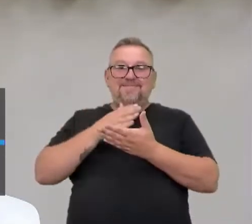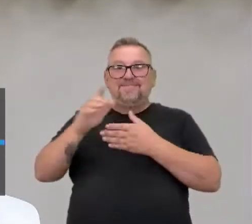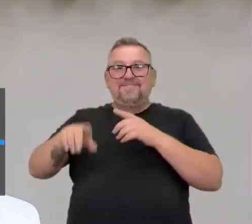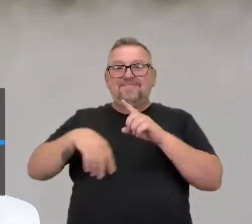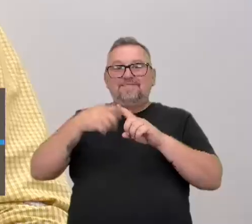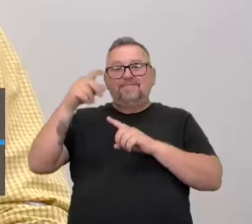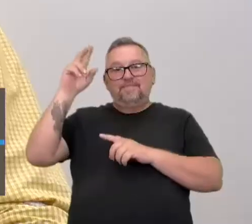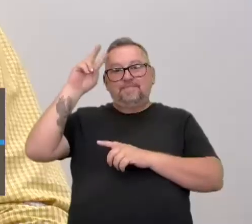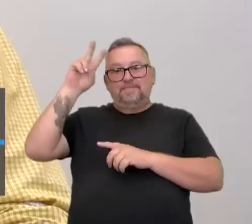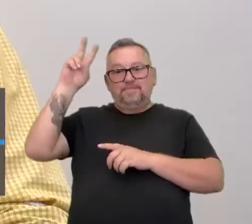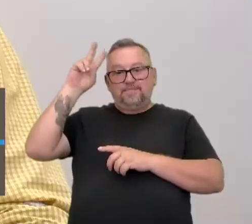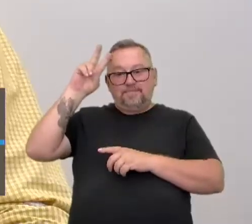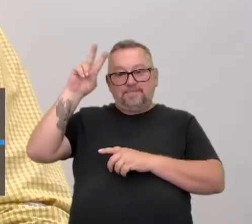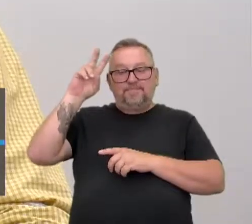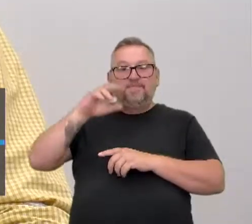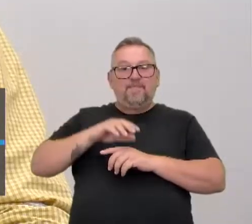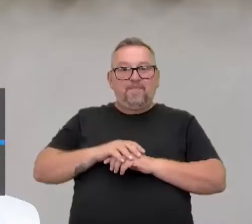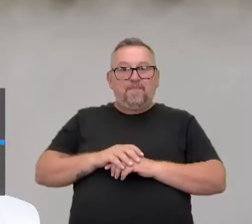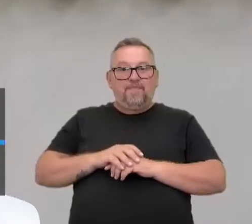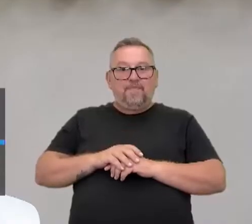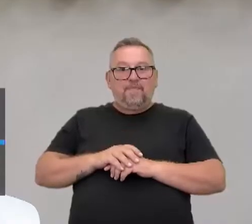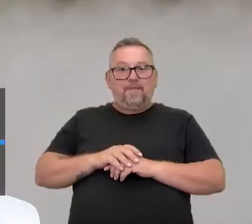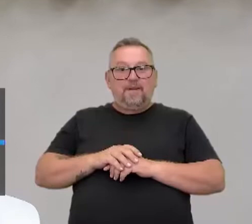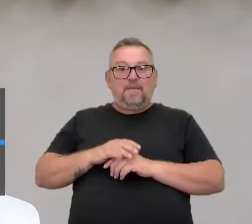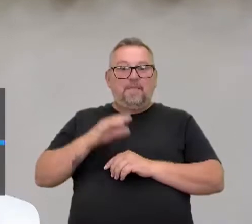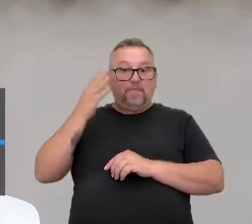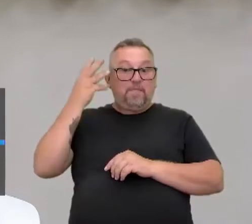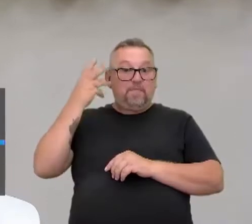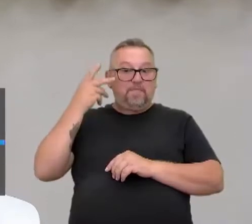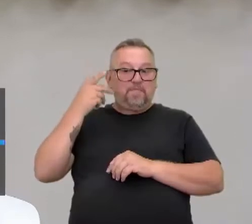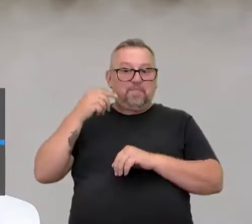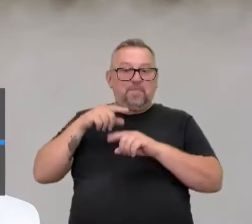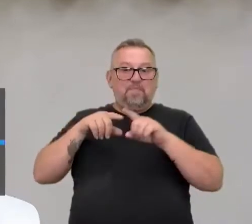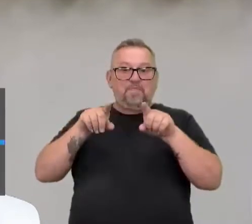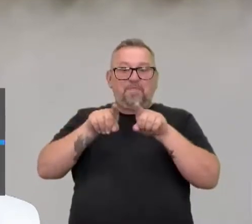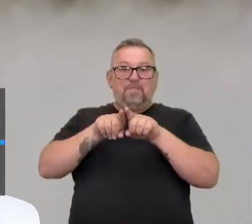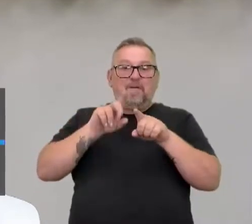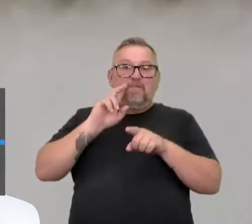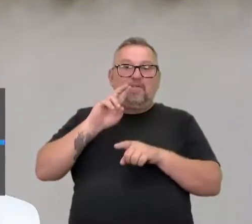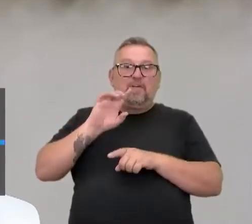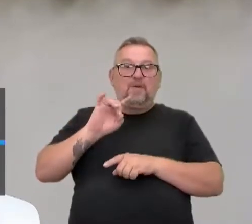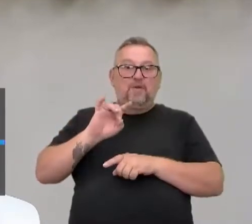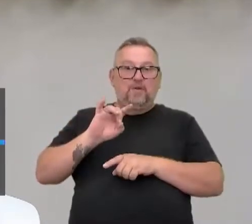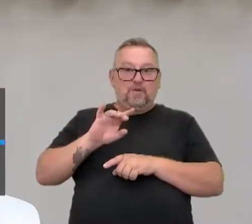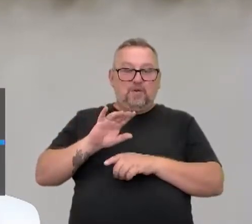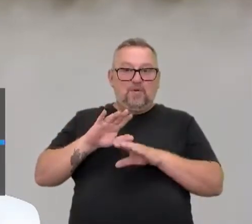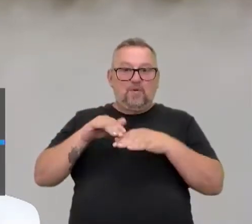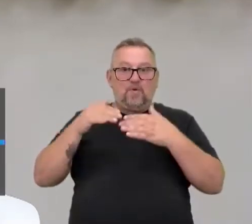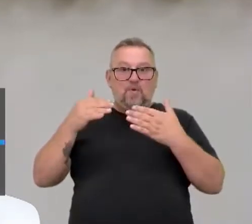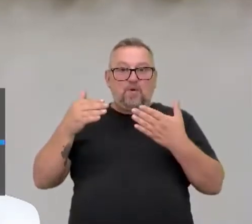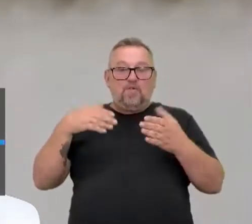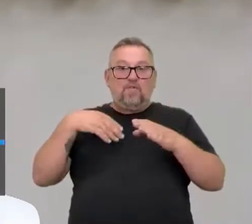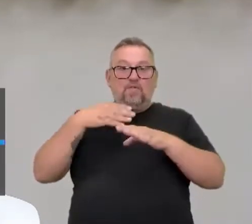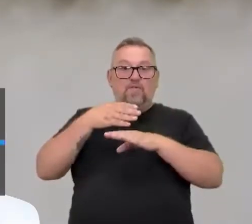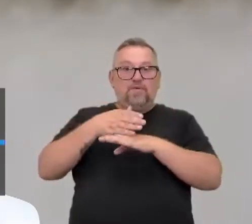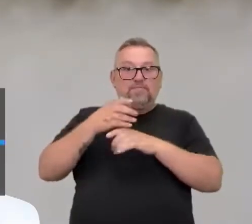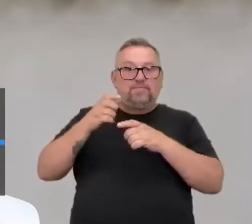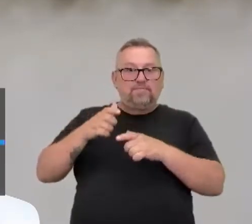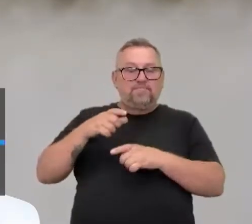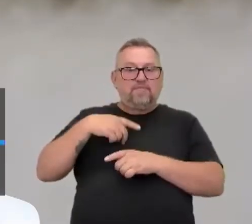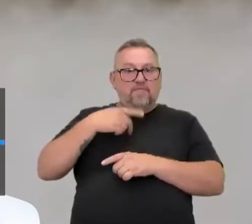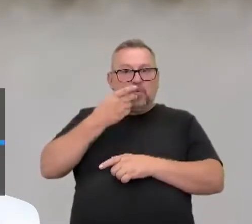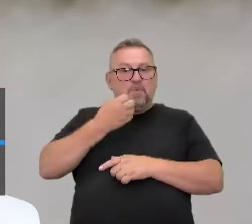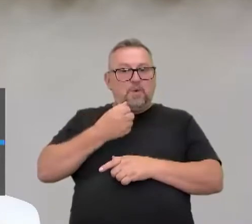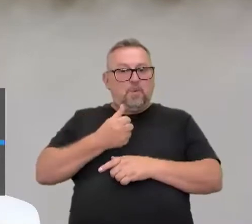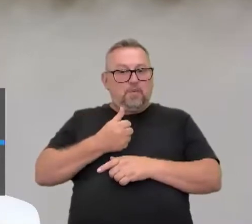também da história aí da domesticação dos animais, né? E aí, olha só, né? Quando a gente vai, então, que você citou muito